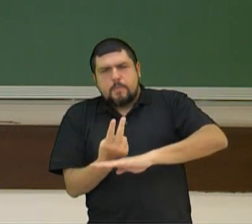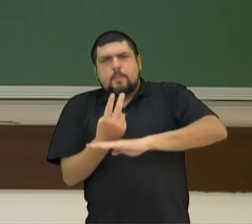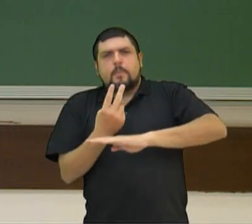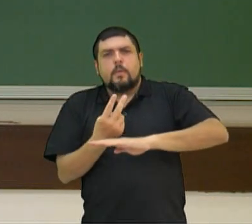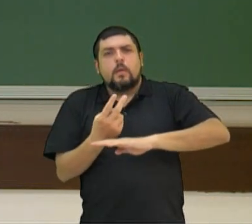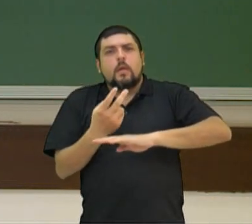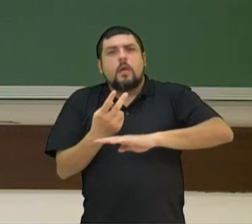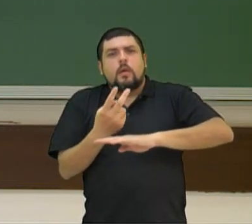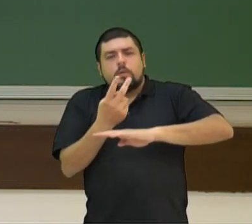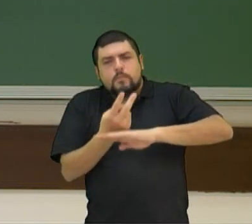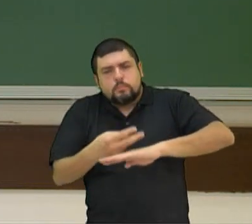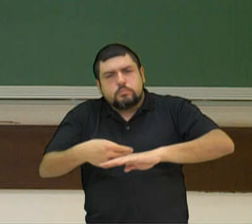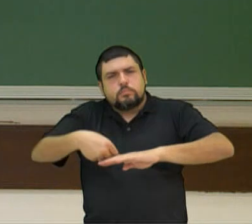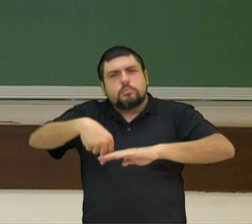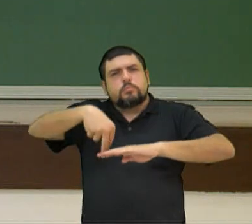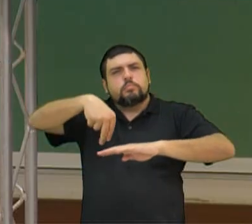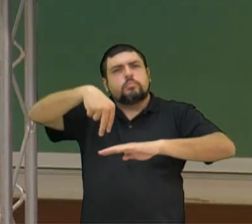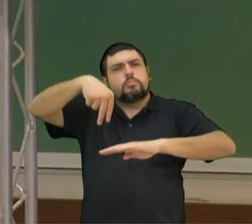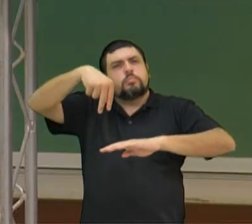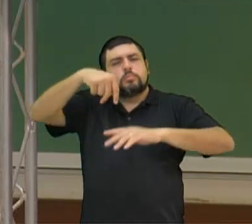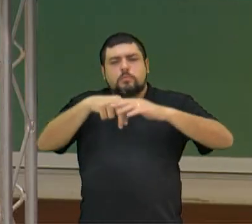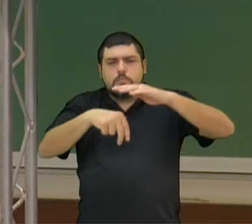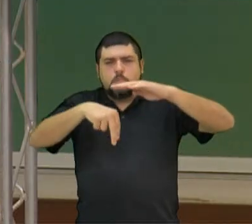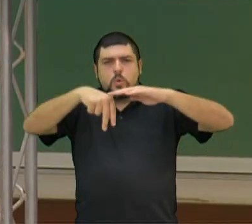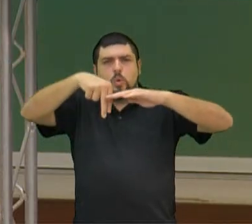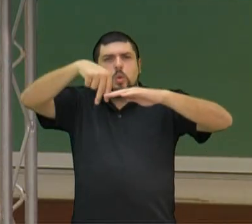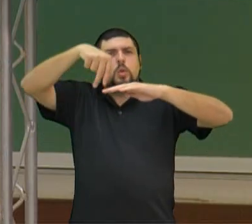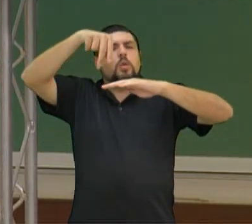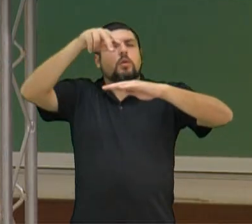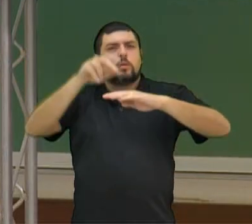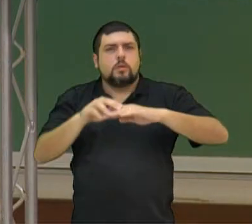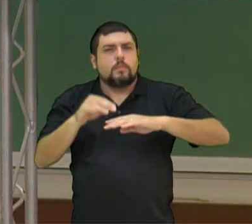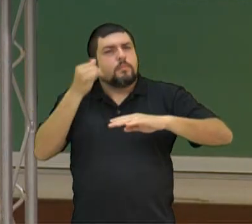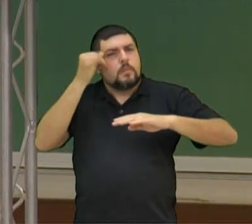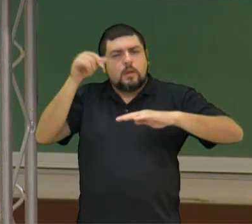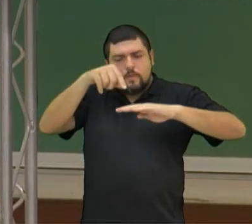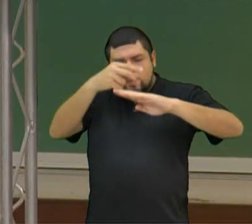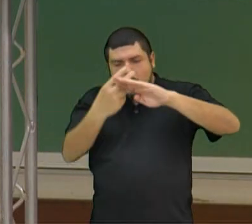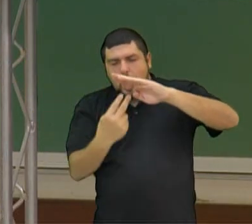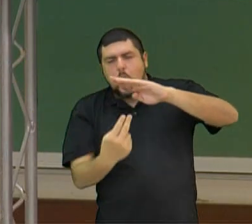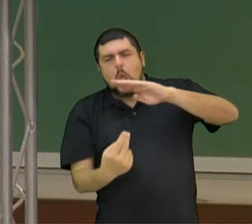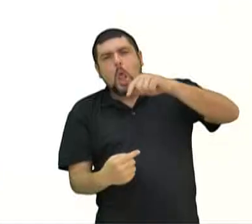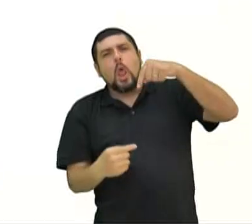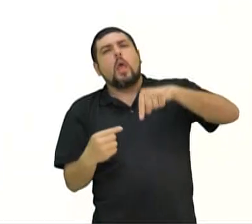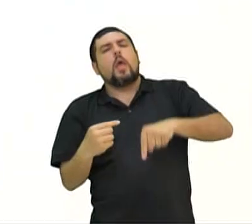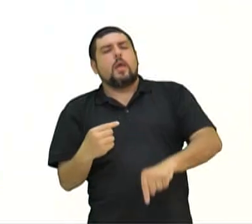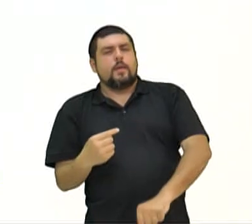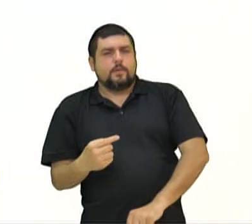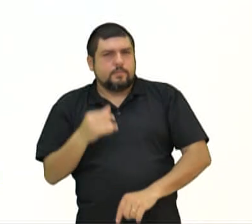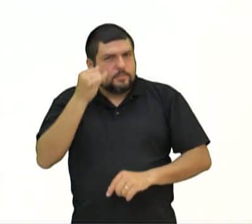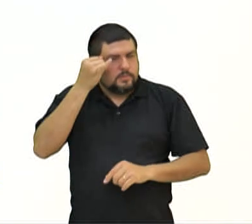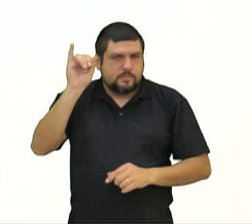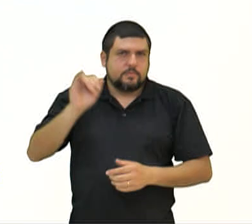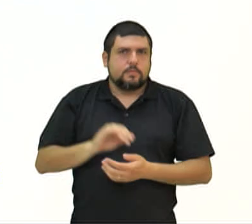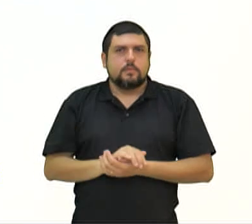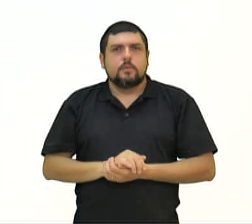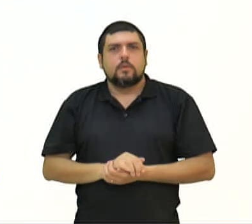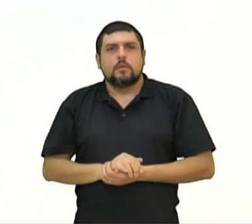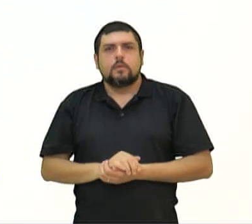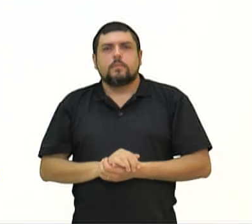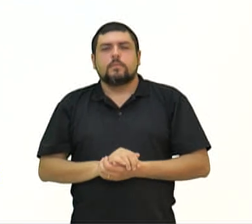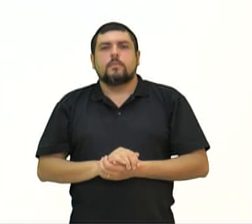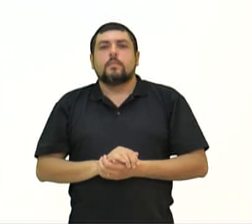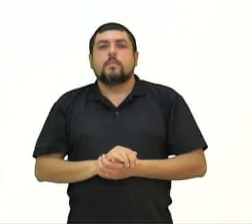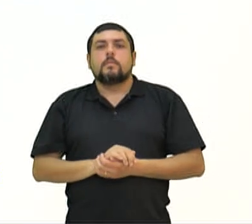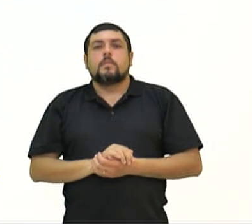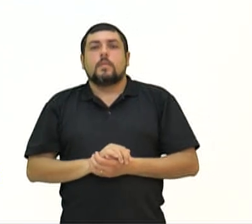nenhum problema lá no fundo da piscina. A piscina ainda, ela tem que ser equipada com